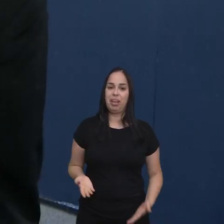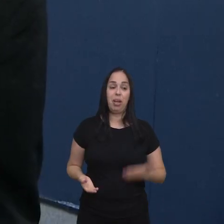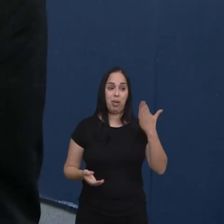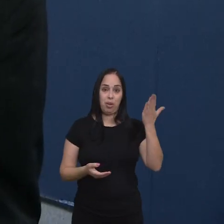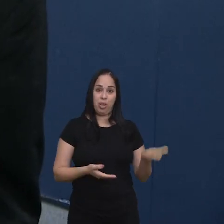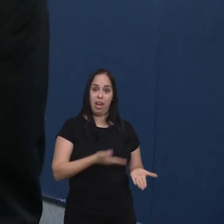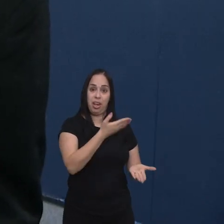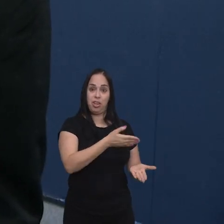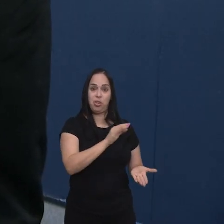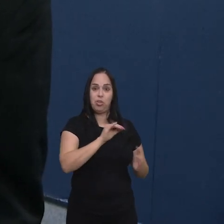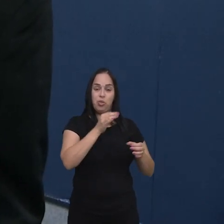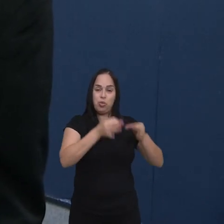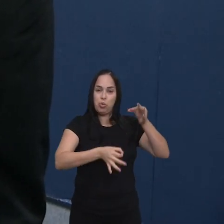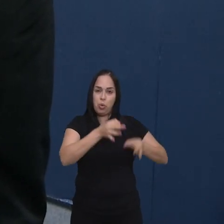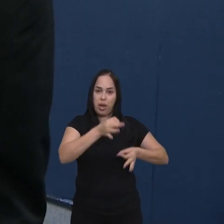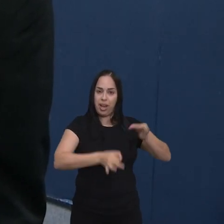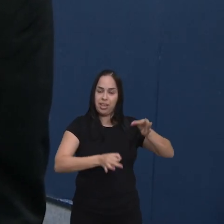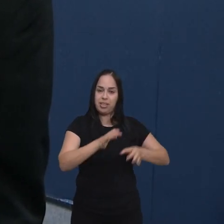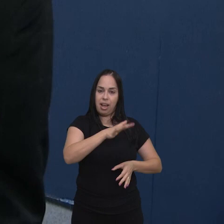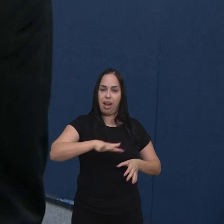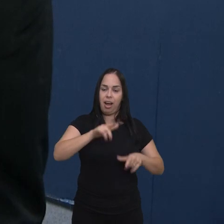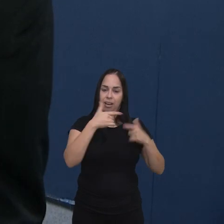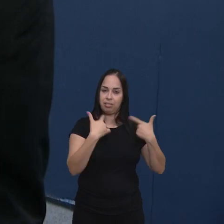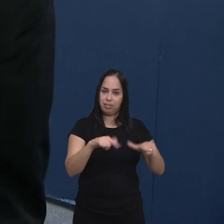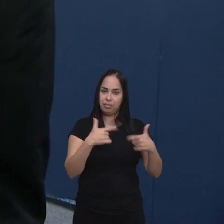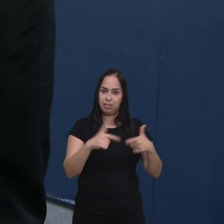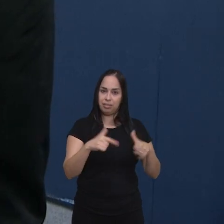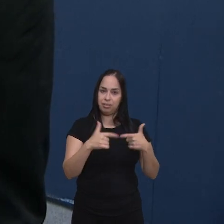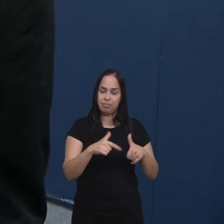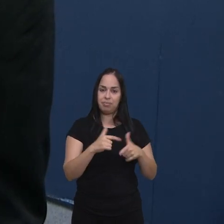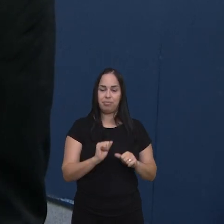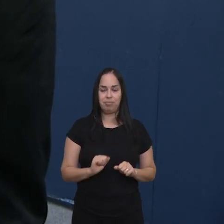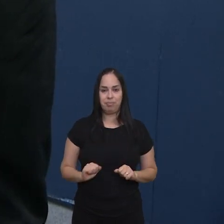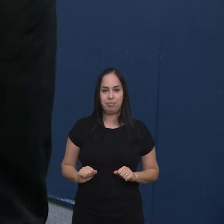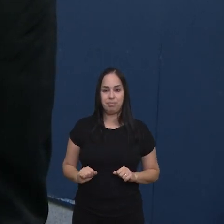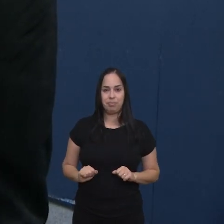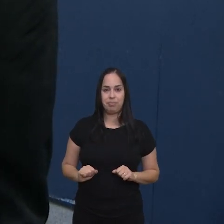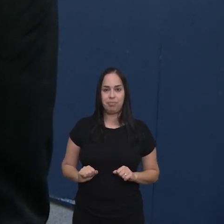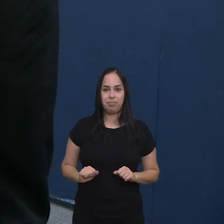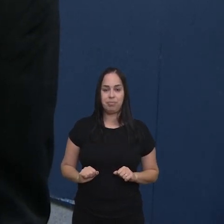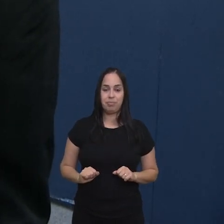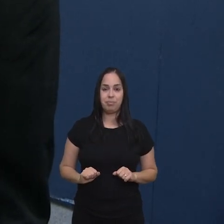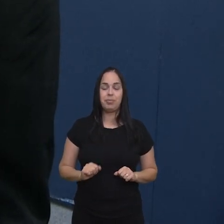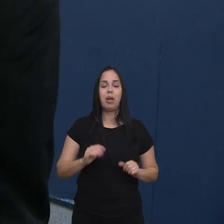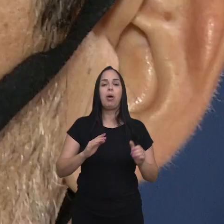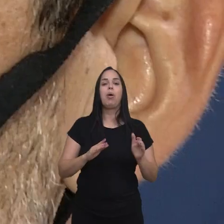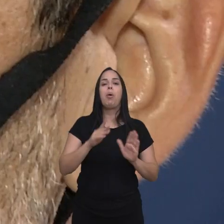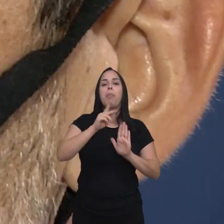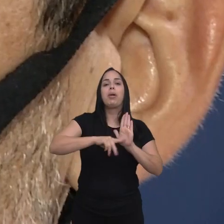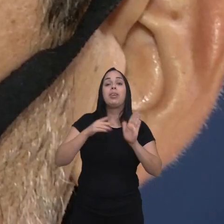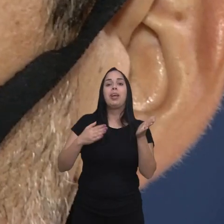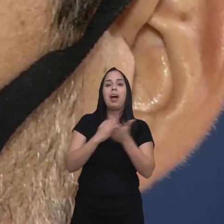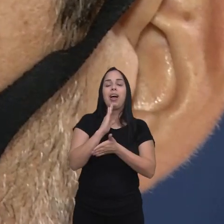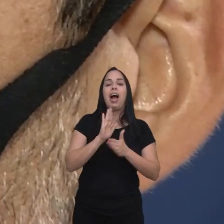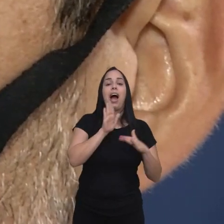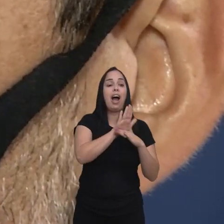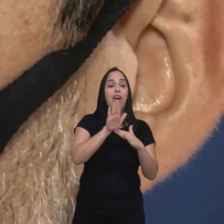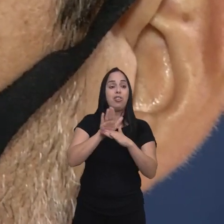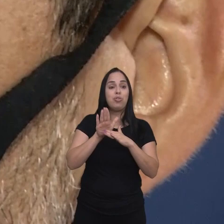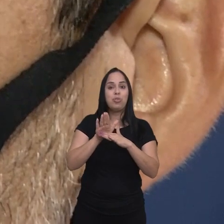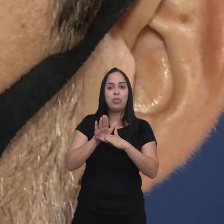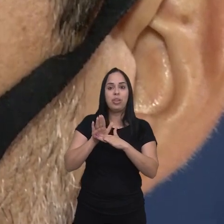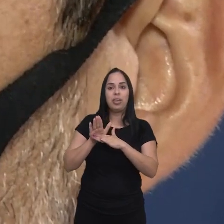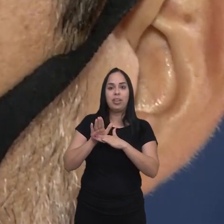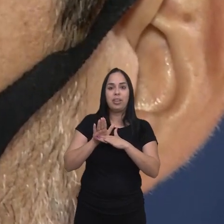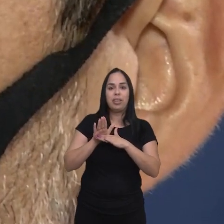Para Ademar Prisco, juiz do trabalho que atua no Juizado Especial da Infância e Adolescência, a aprovação do projeto